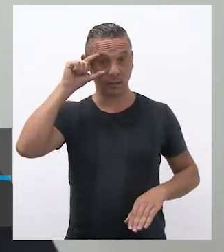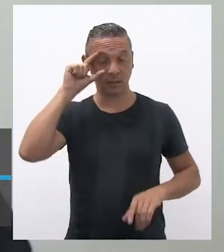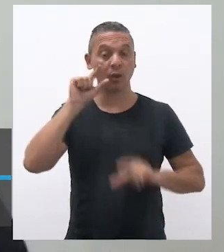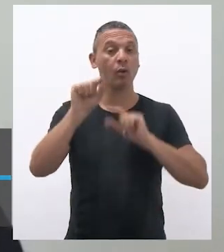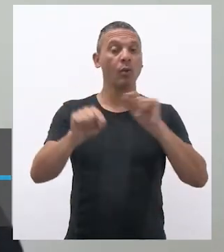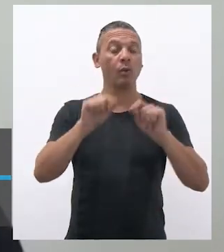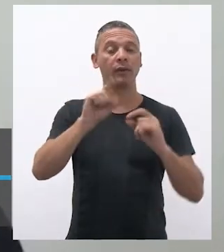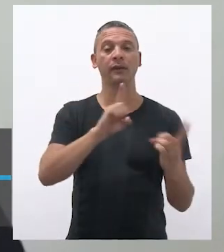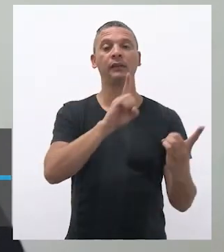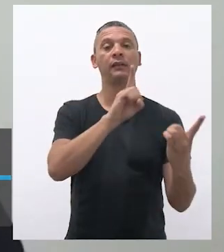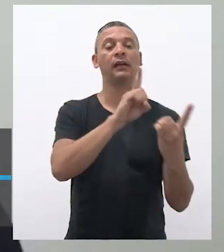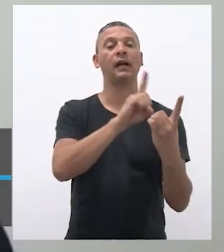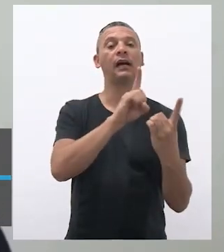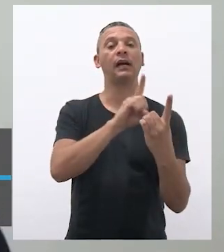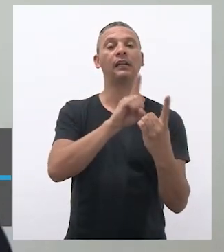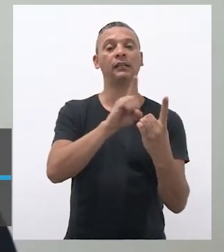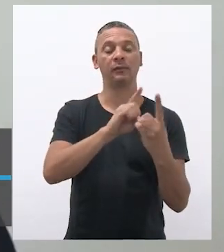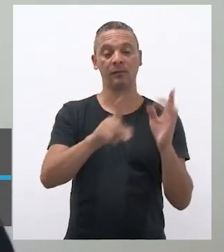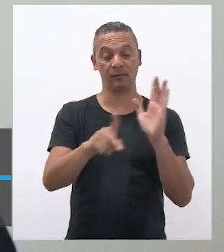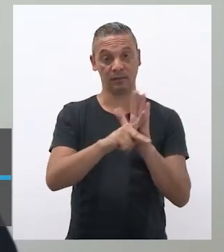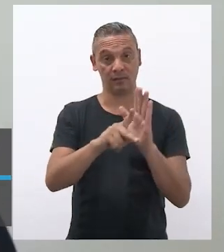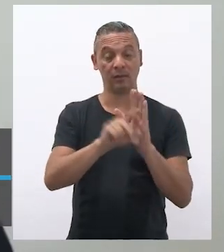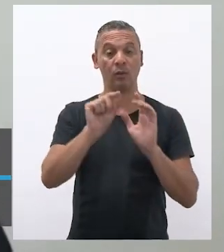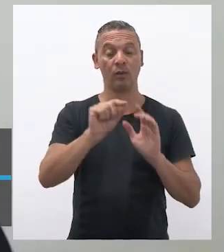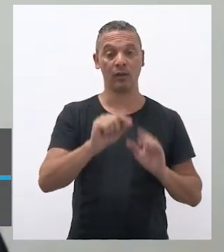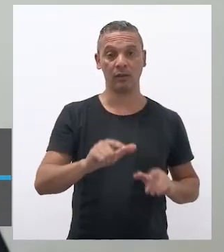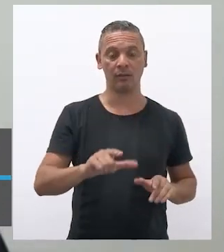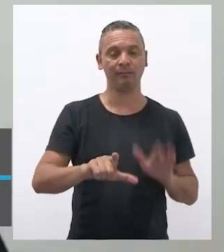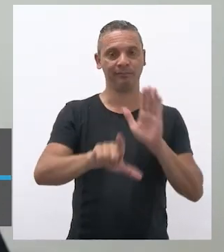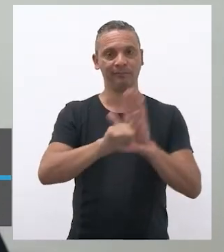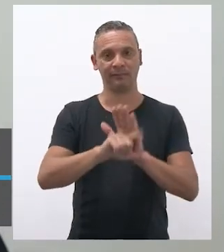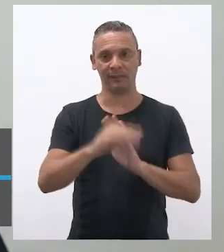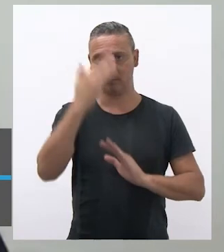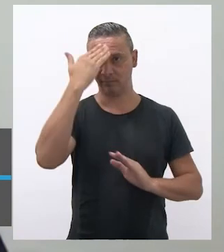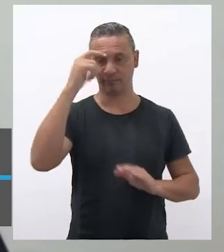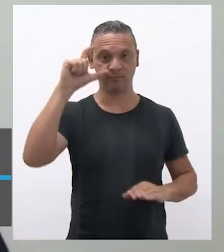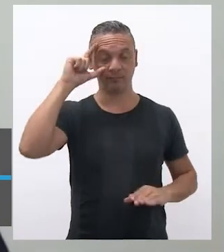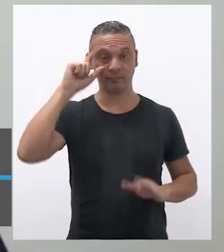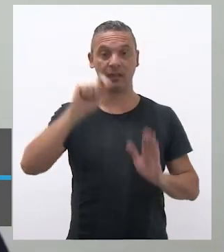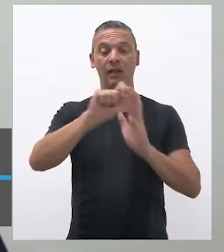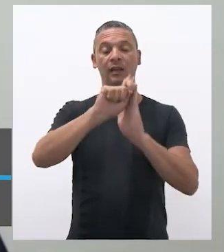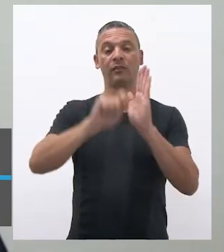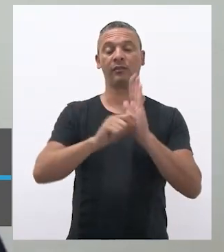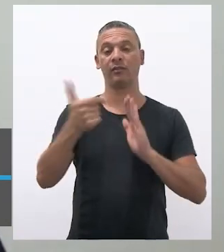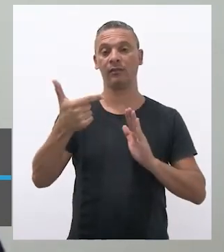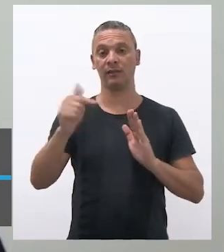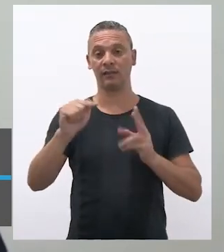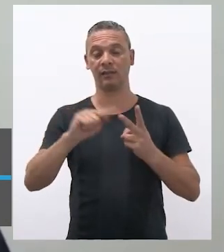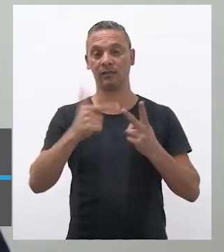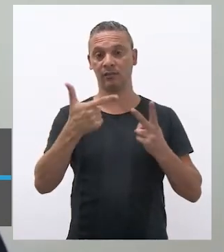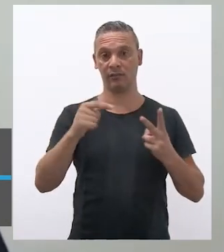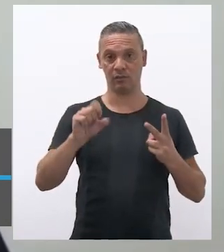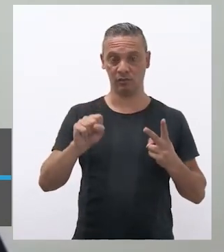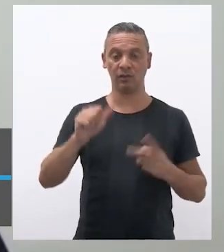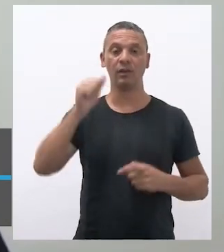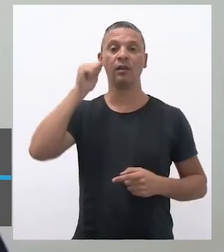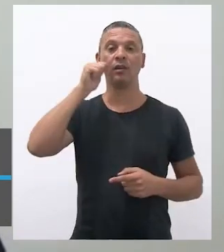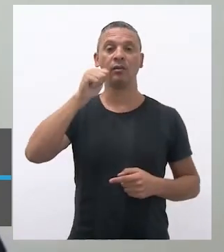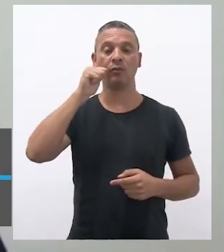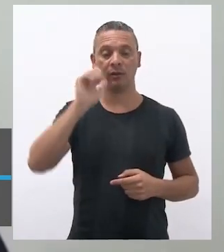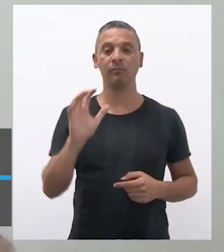atendimento, a própria Lei Maria da Penha assegura, né, nos artigos 27 e 28, para todas as mulheres em situação de violência